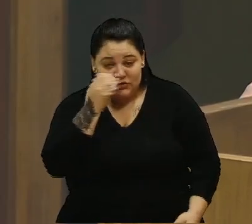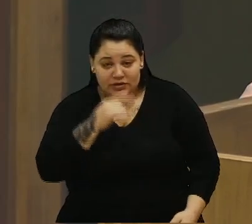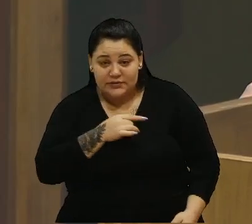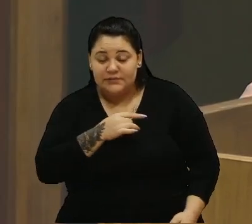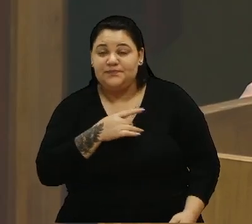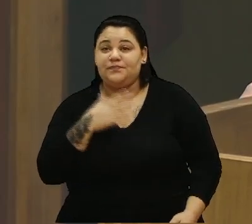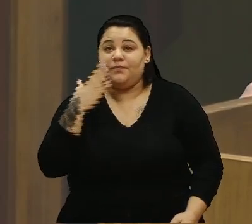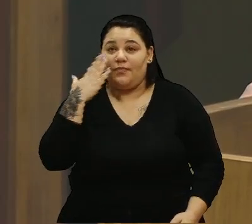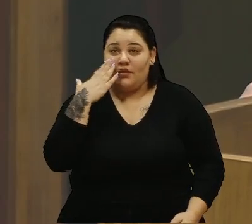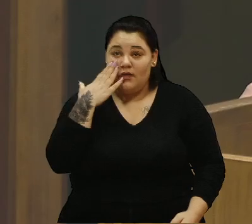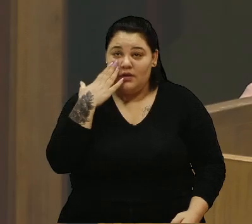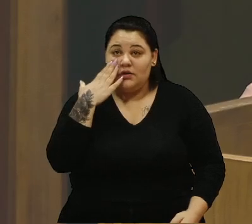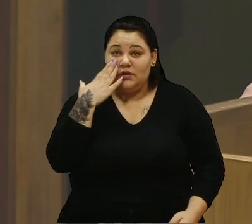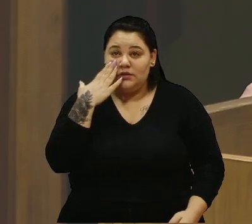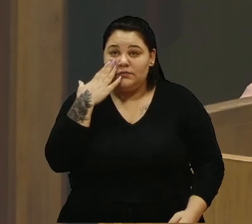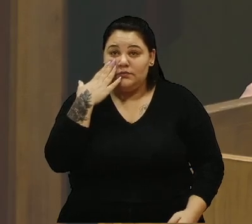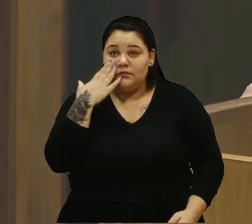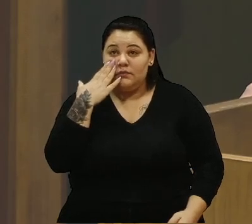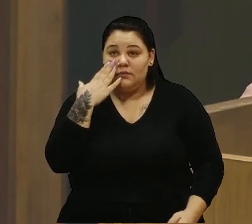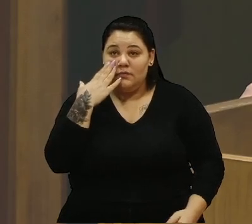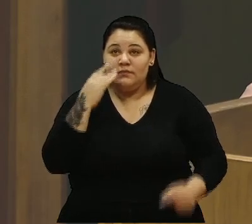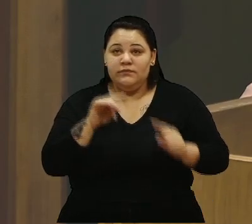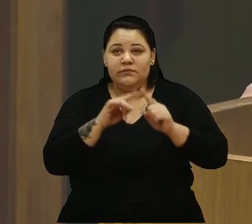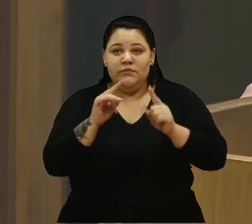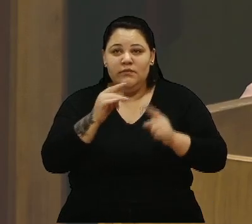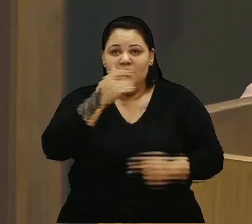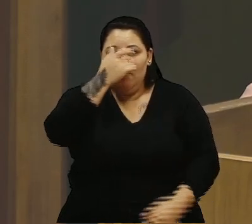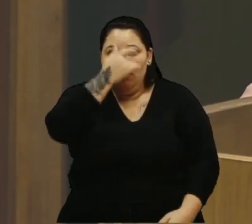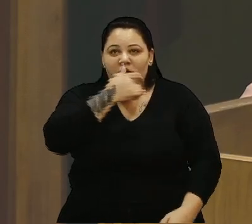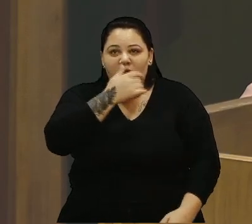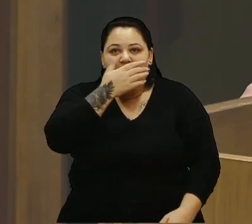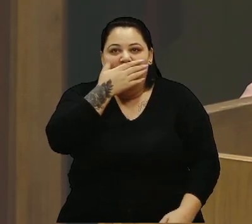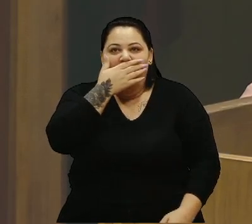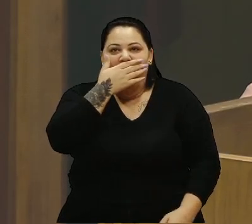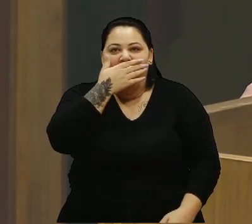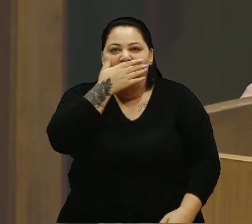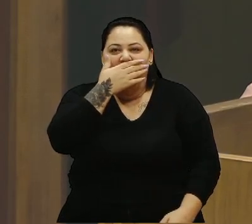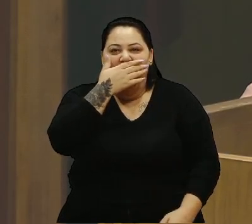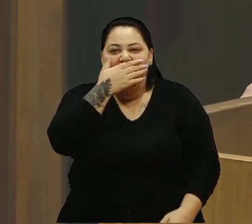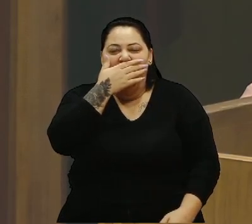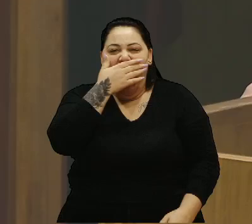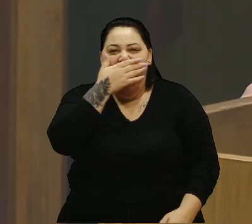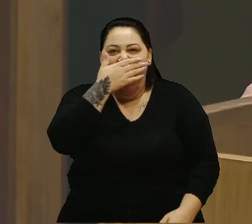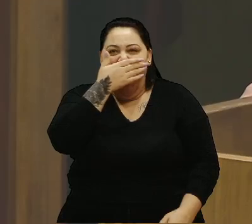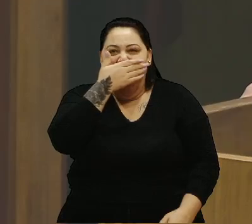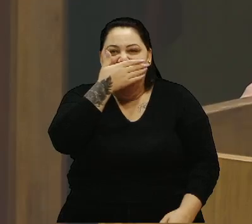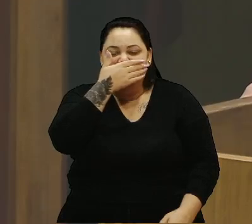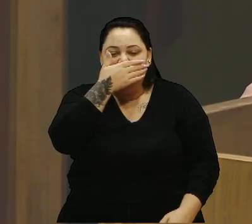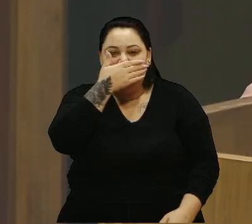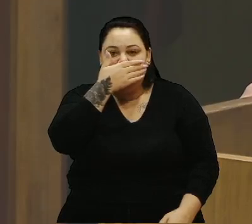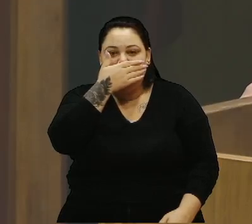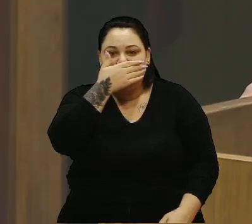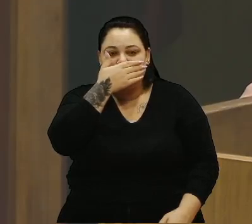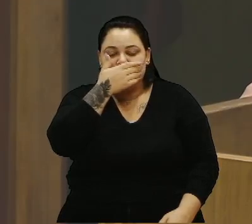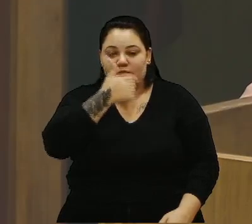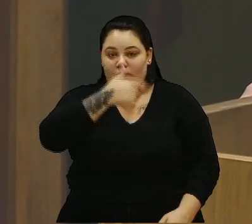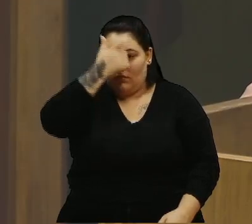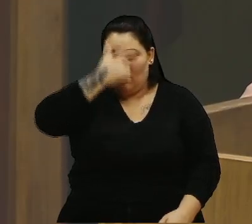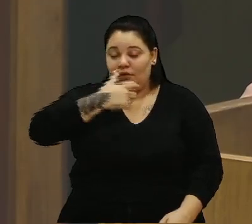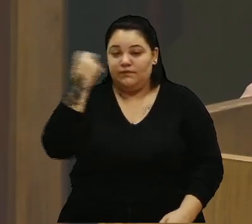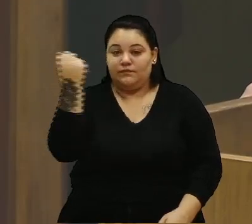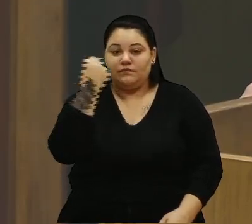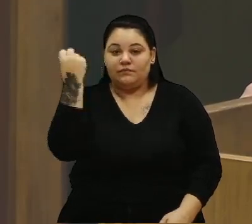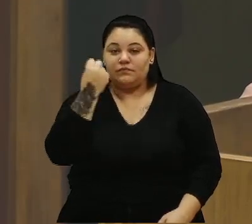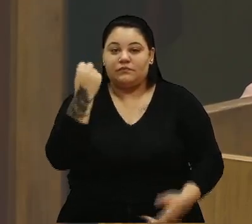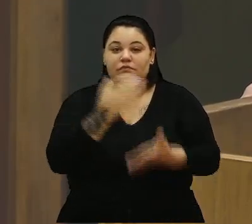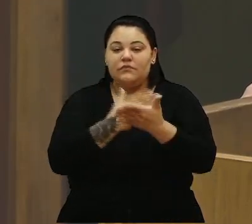vai atuar nessa questão, mas eu acho que é muito complexa a situação, sendo que nós vamos entrar no frio, na